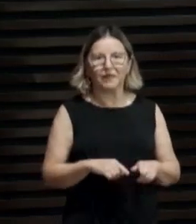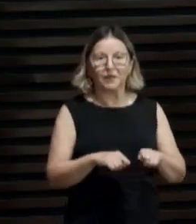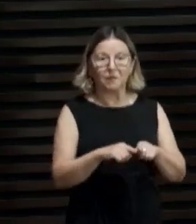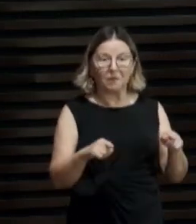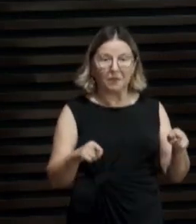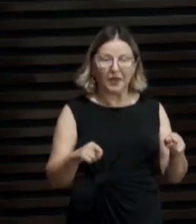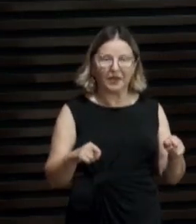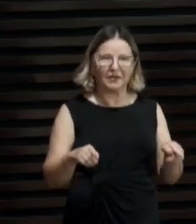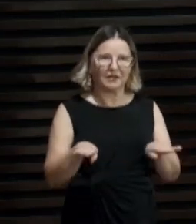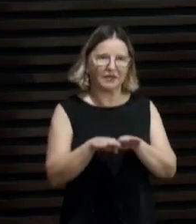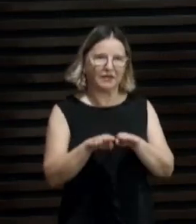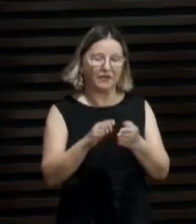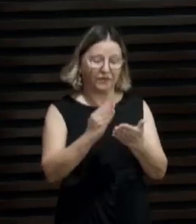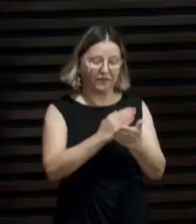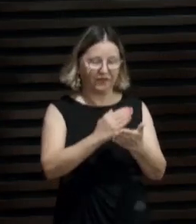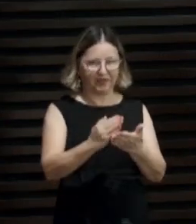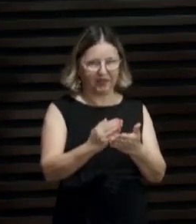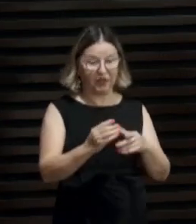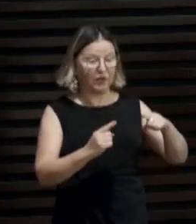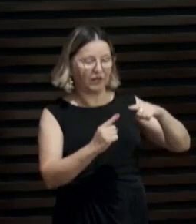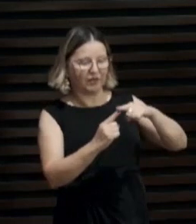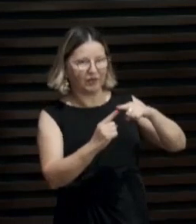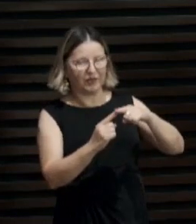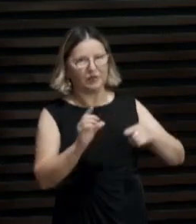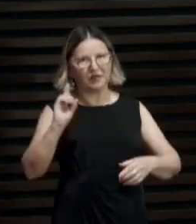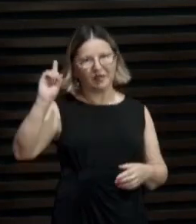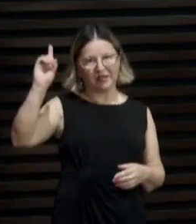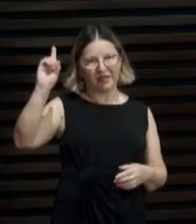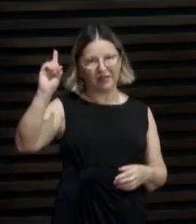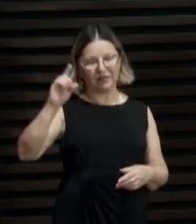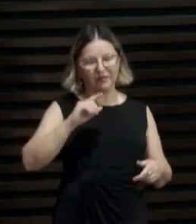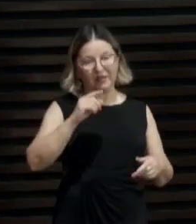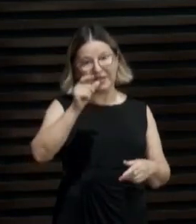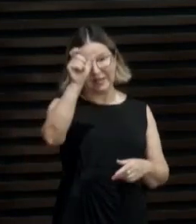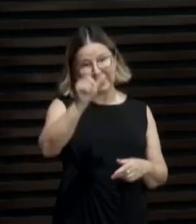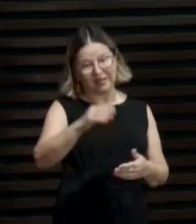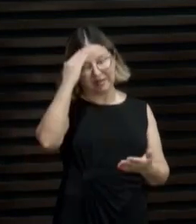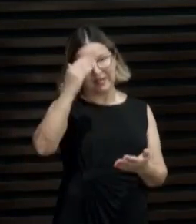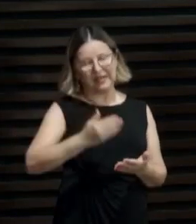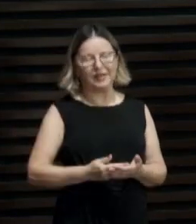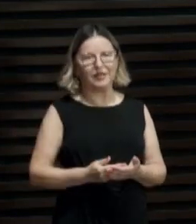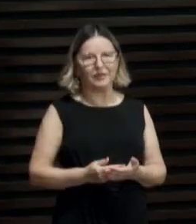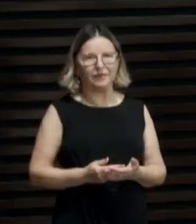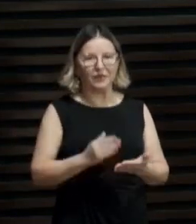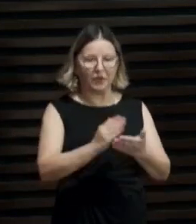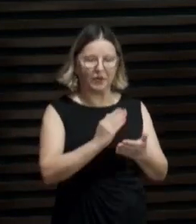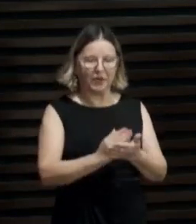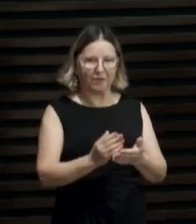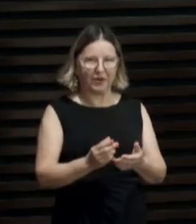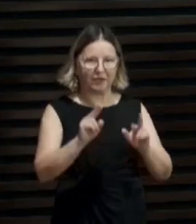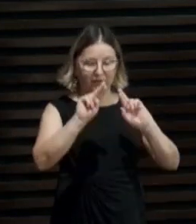divisão é sobre o tipo de Deus em que se acredita. Uma parte da humanidade